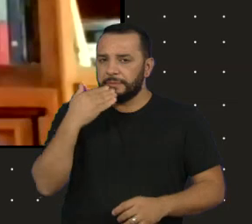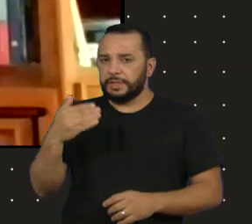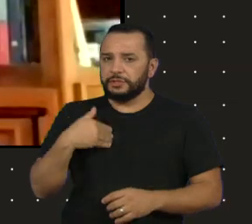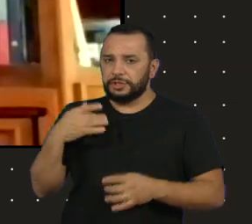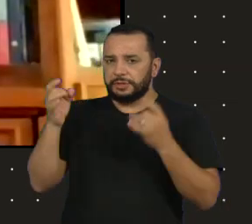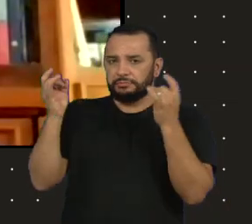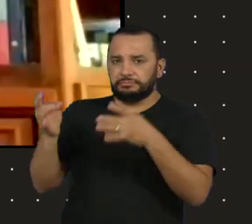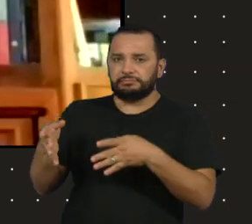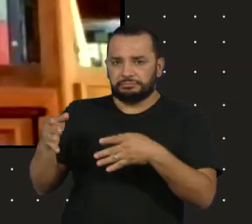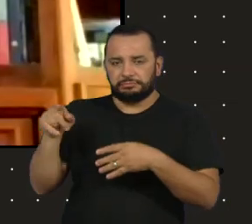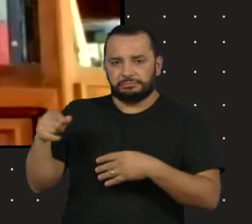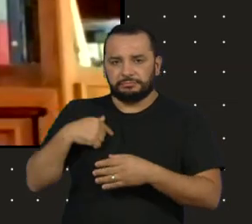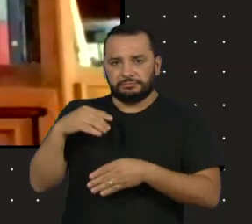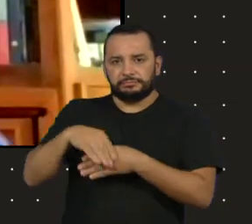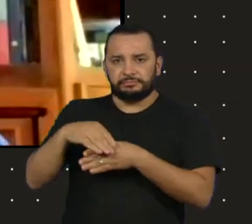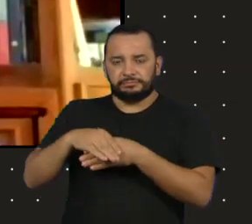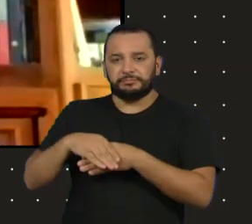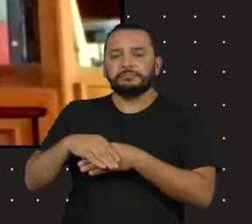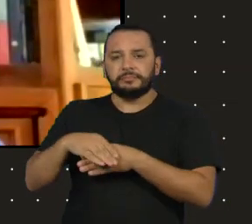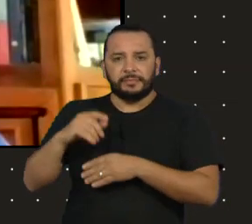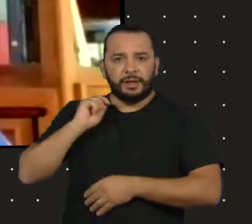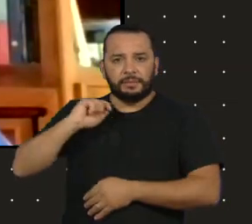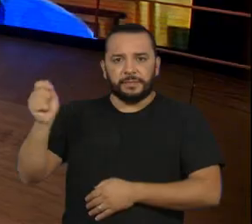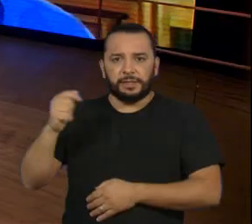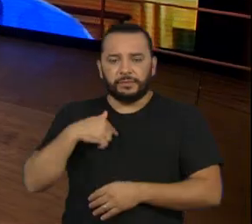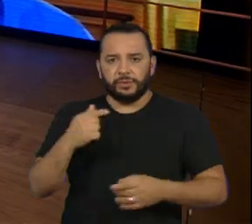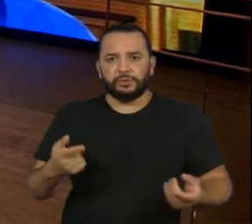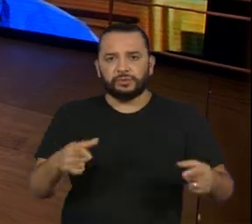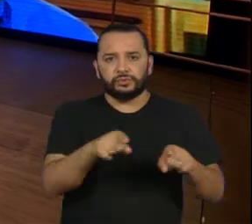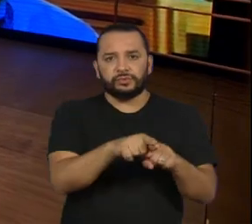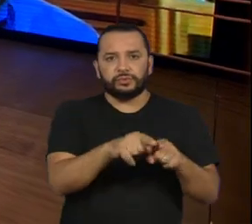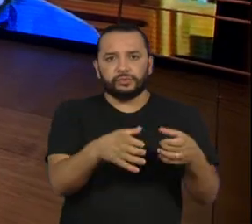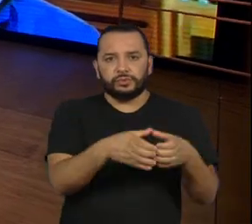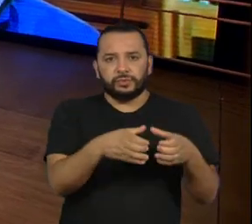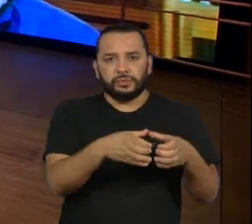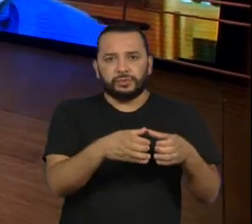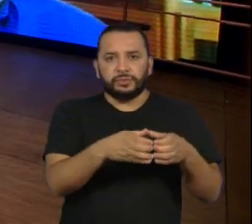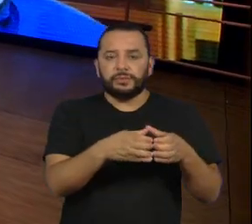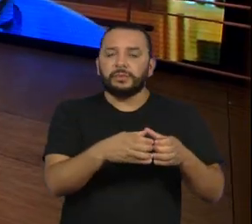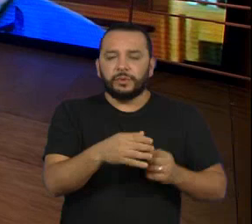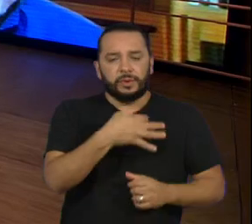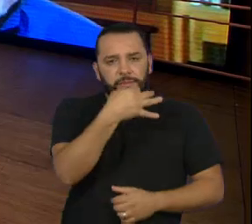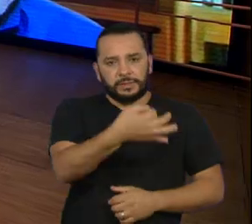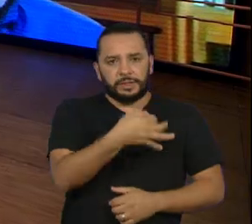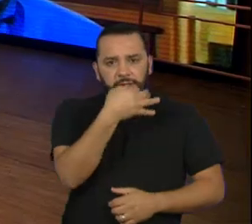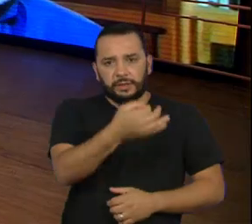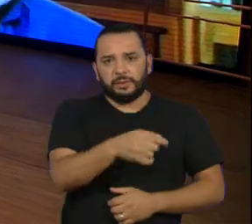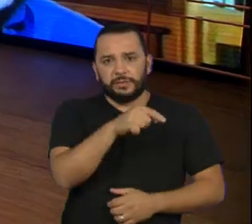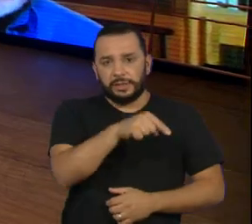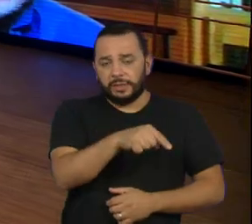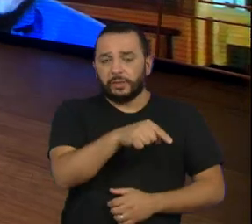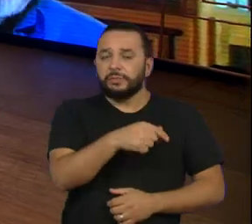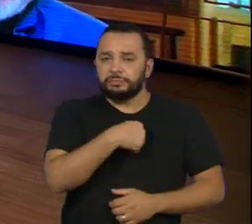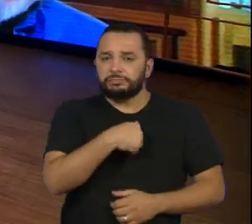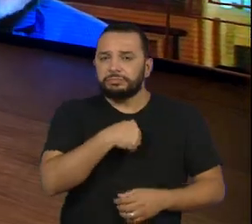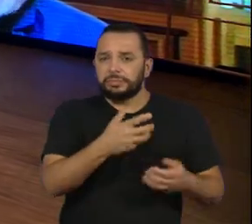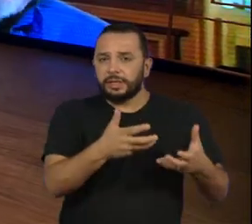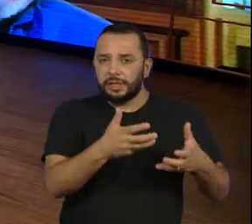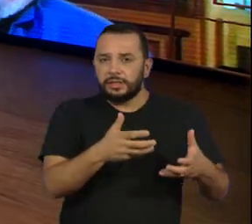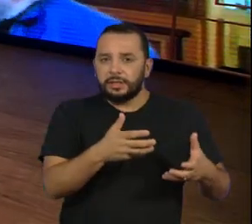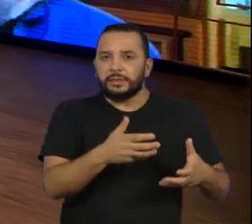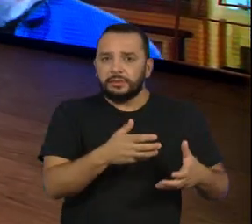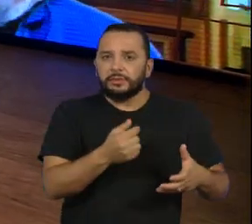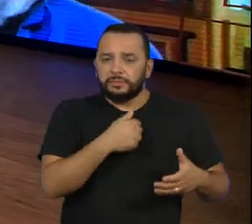demitir da Abril e me juntei ao pessoal da Opinião para fazer aquilo que eu tinha decidido que faria